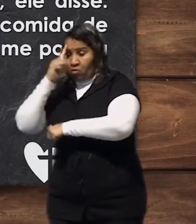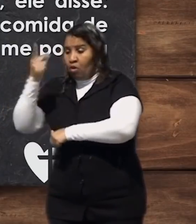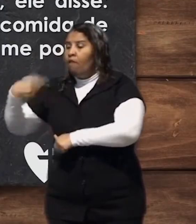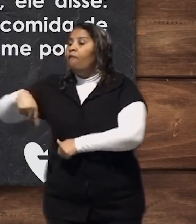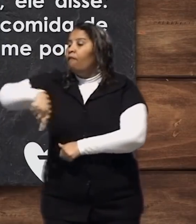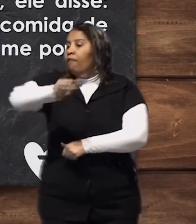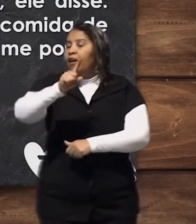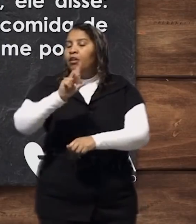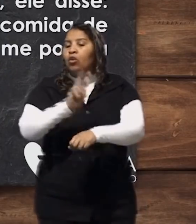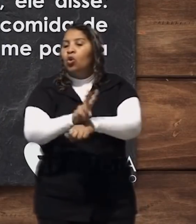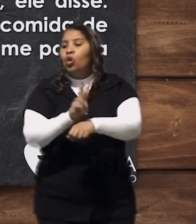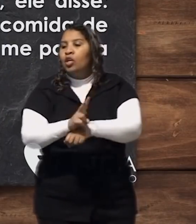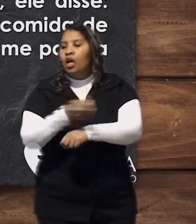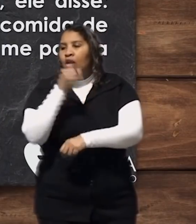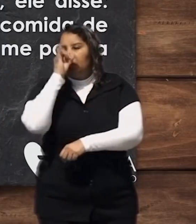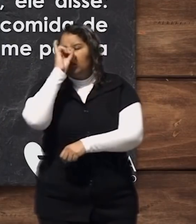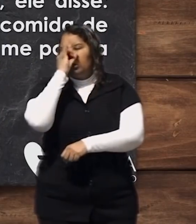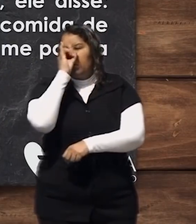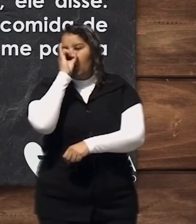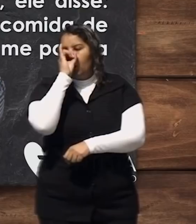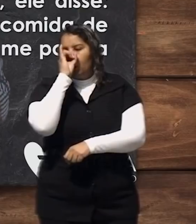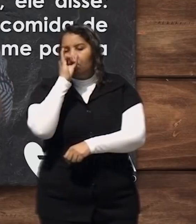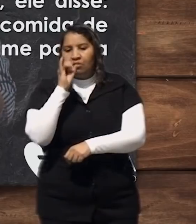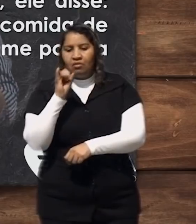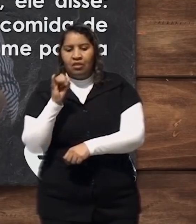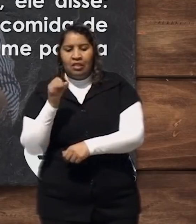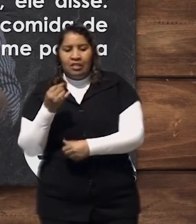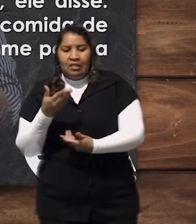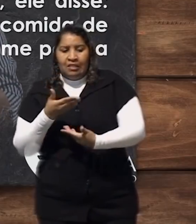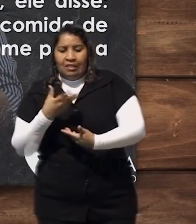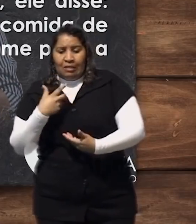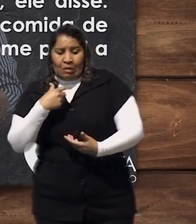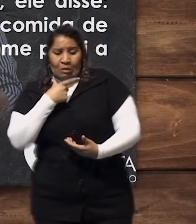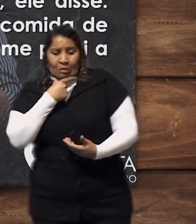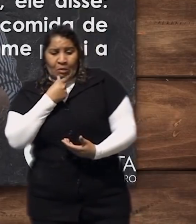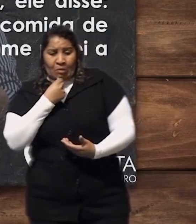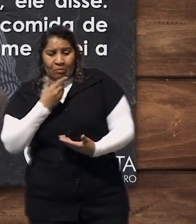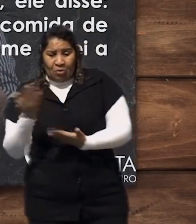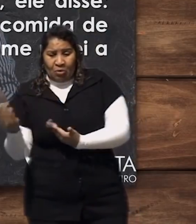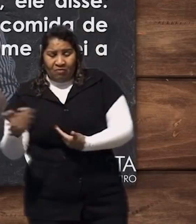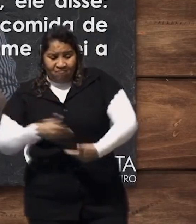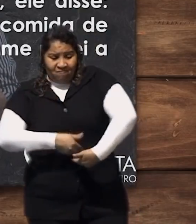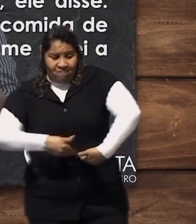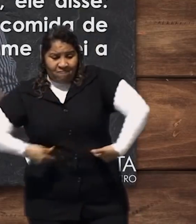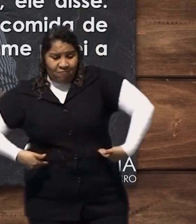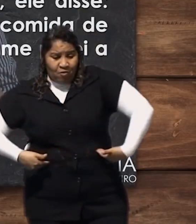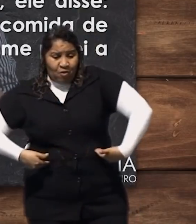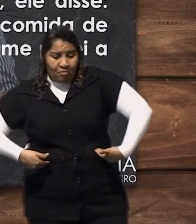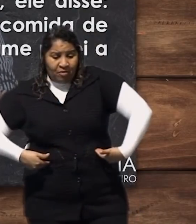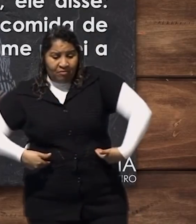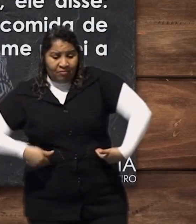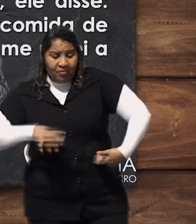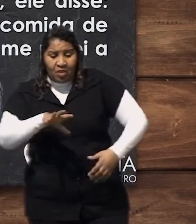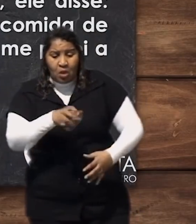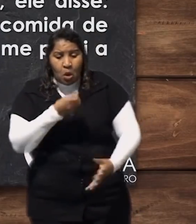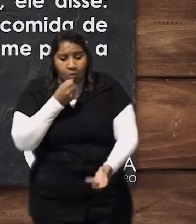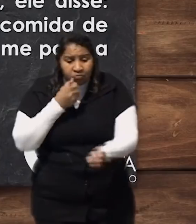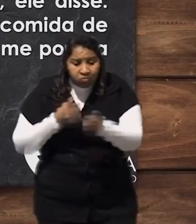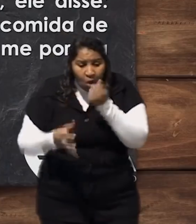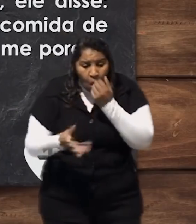desejava encher o estômago com as passagens de alfarrobeira que os porcos comiam mas ninguém lhe dava nada